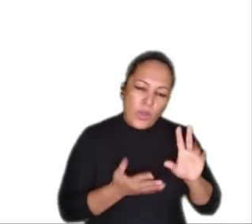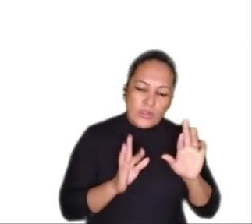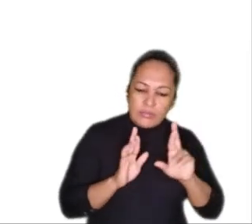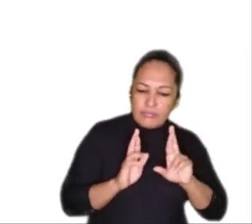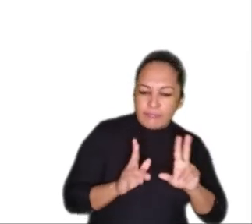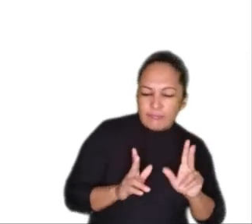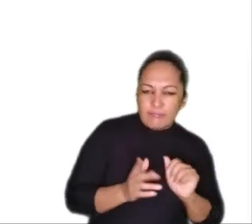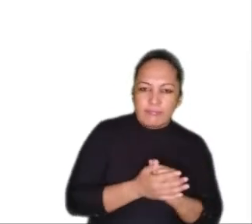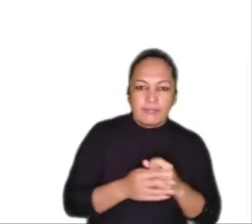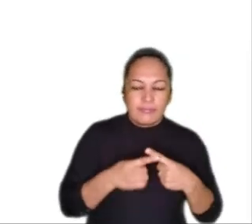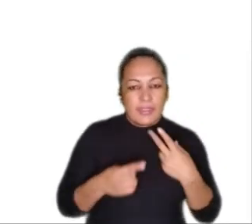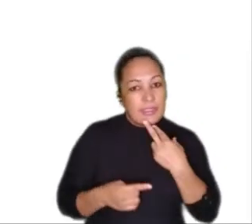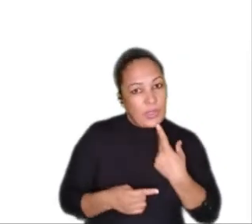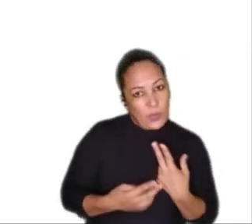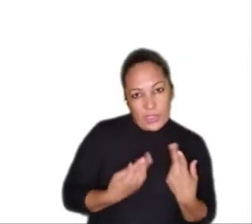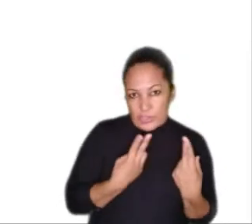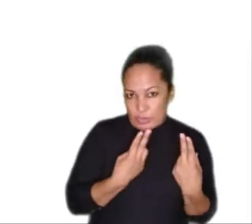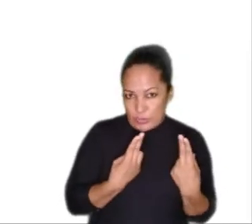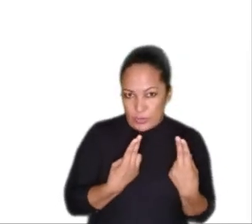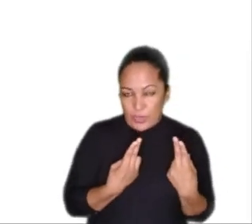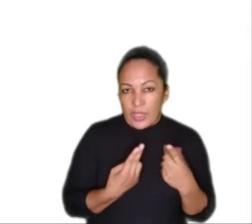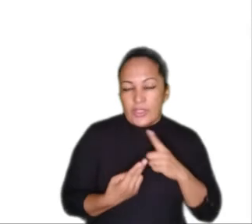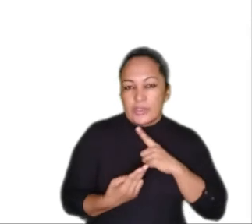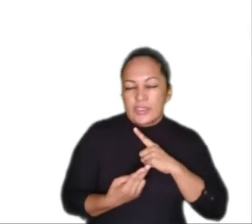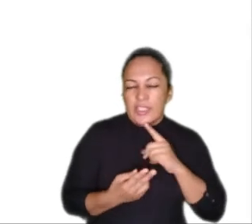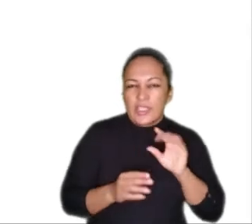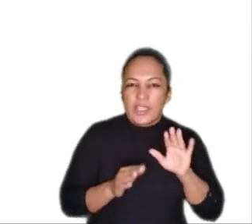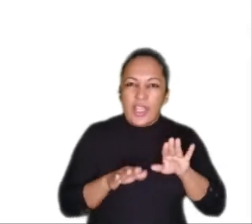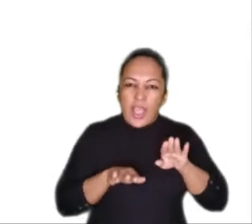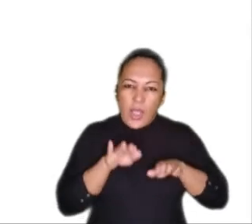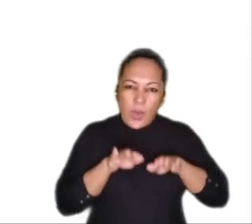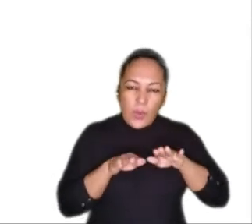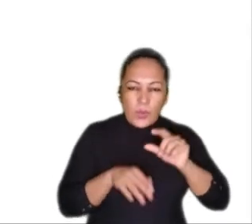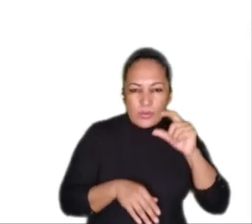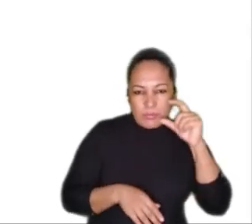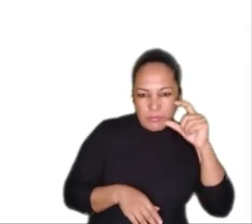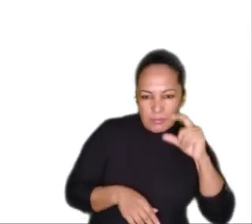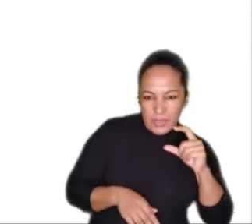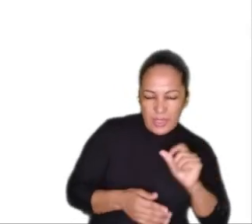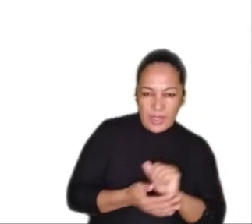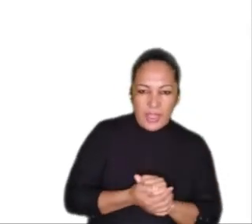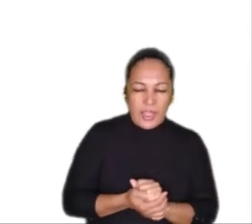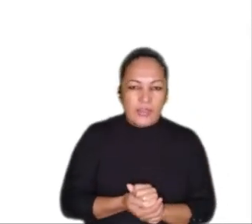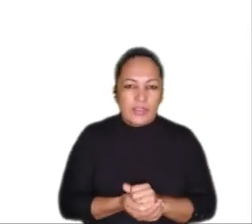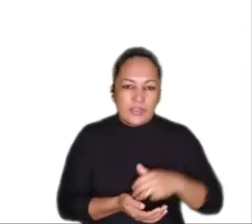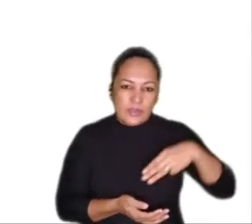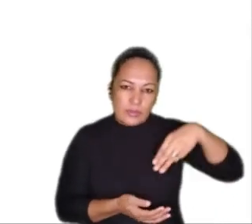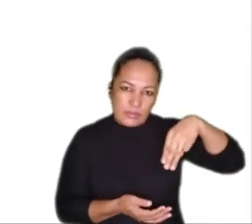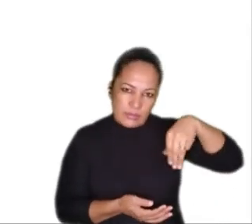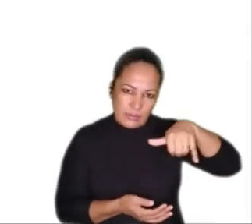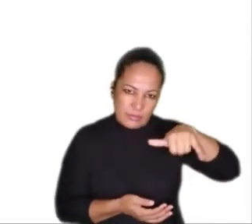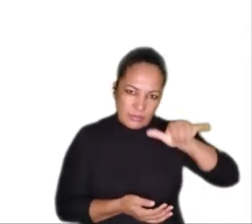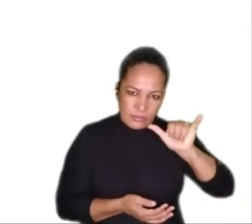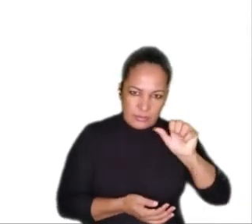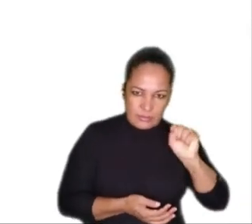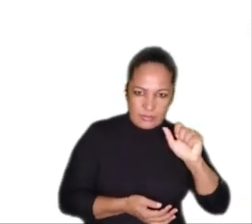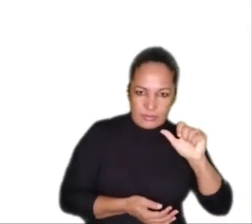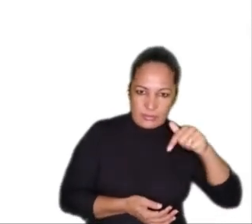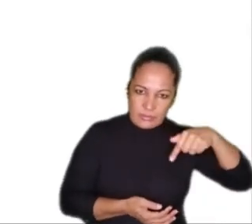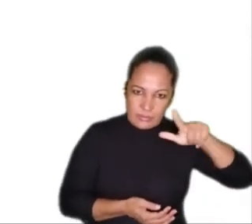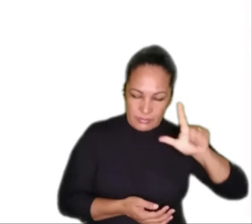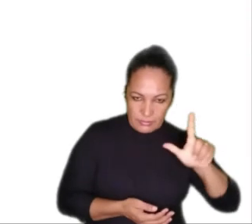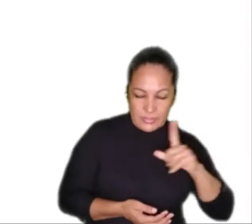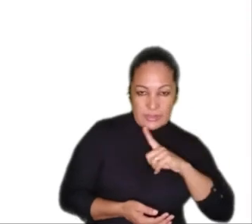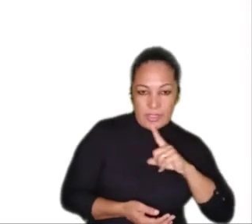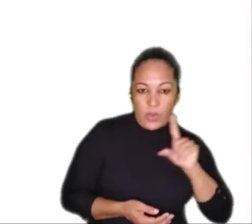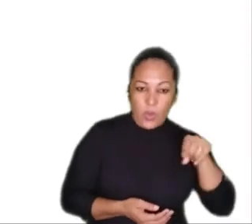São coisinhas diferentes, a linguagem é a mesma, tem termos que o PostgreSQL tem e o MySQL não tem. Eu